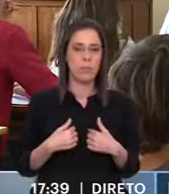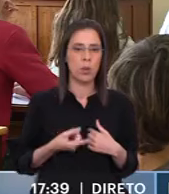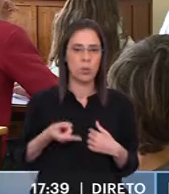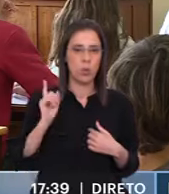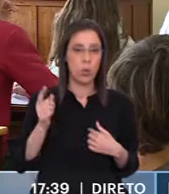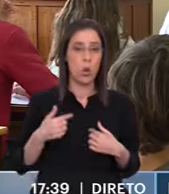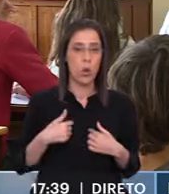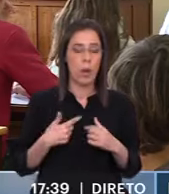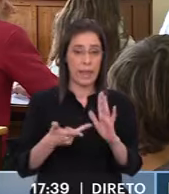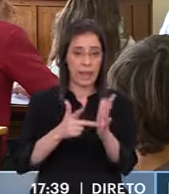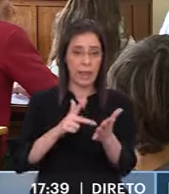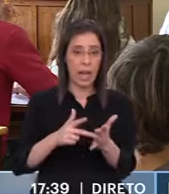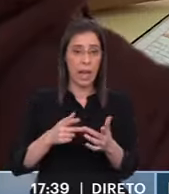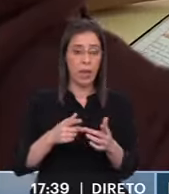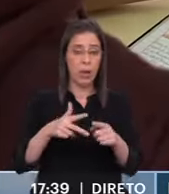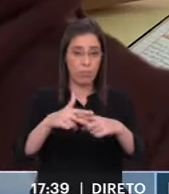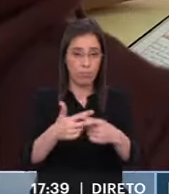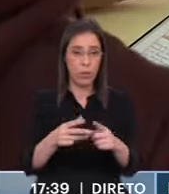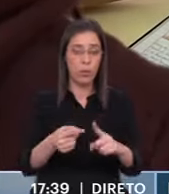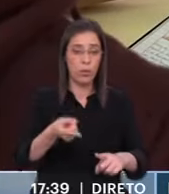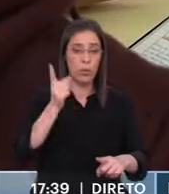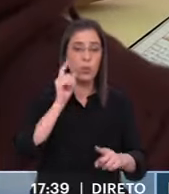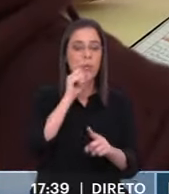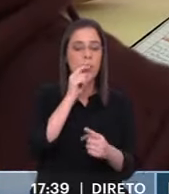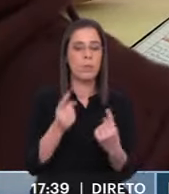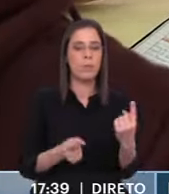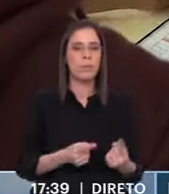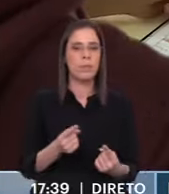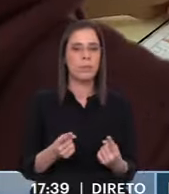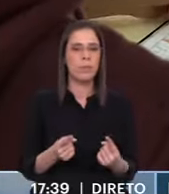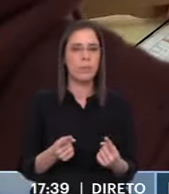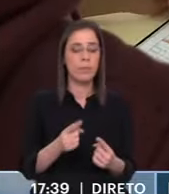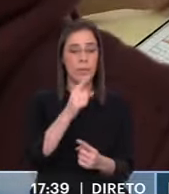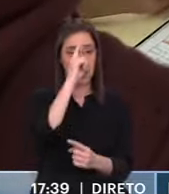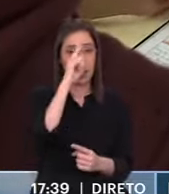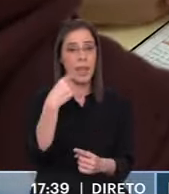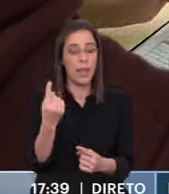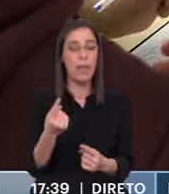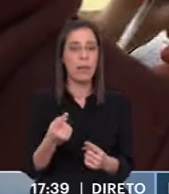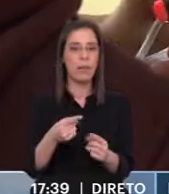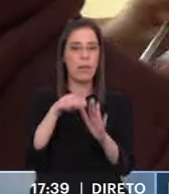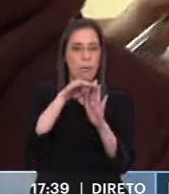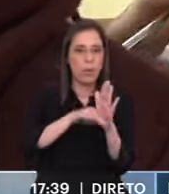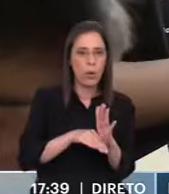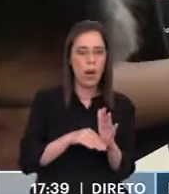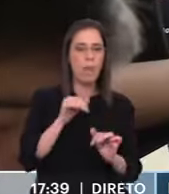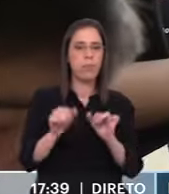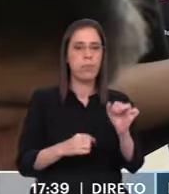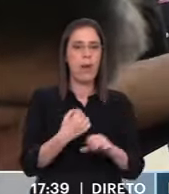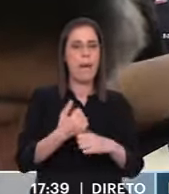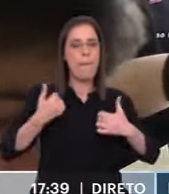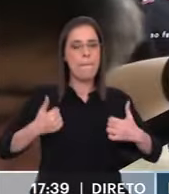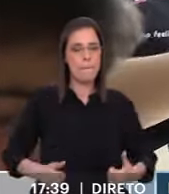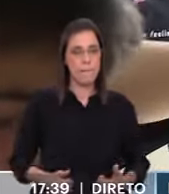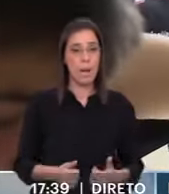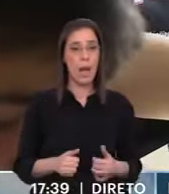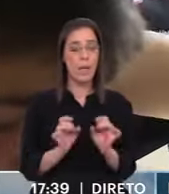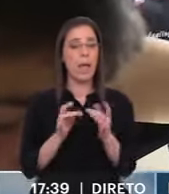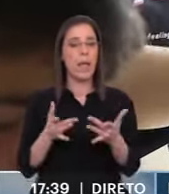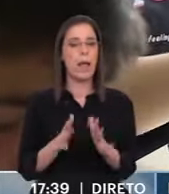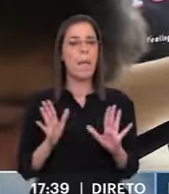ser eles os técnicos, e em alguns casos até eventualmente saberão programar e trabalhar bem no meio